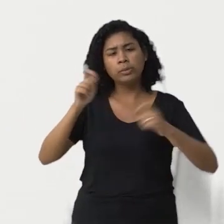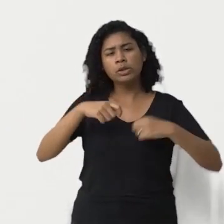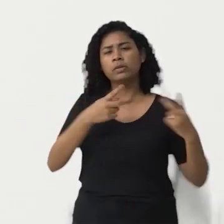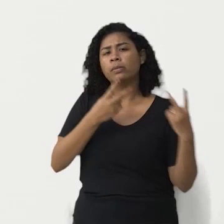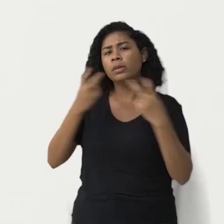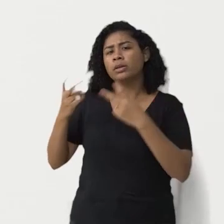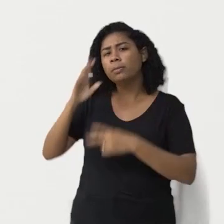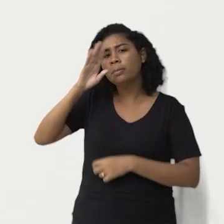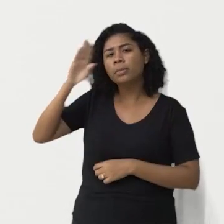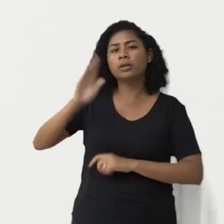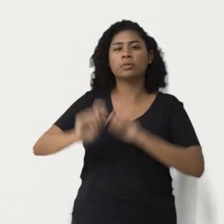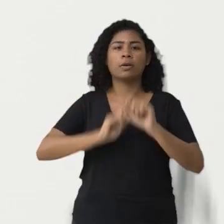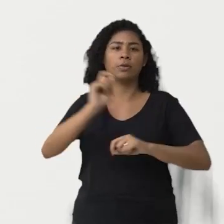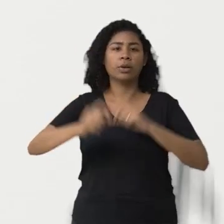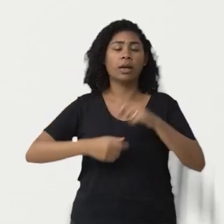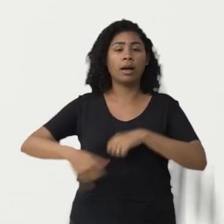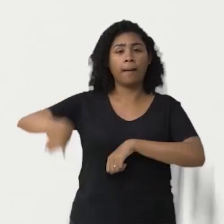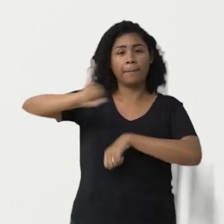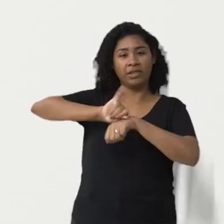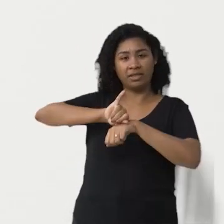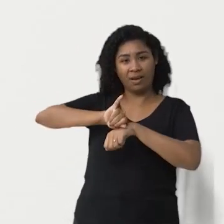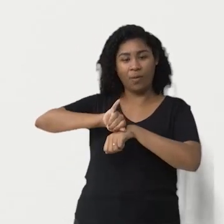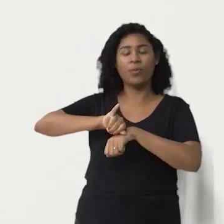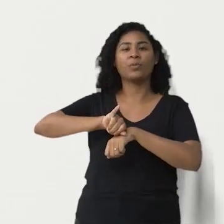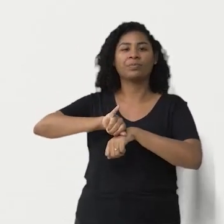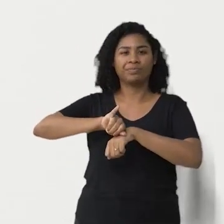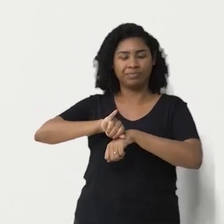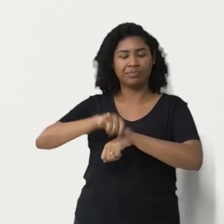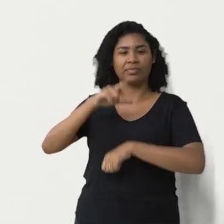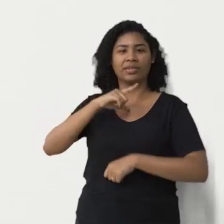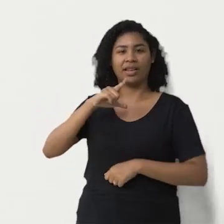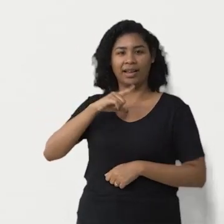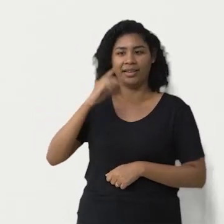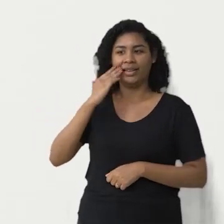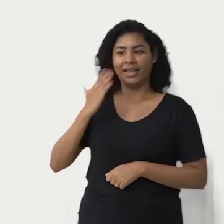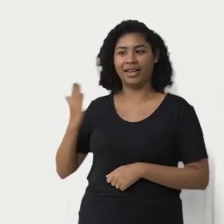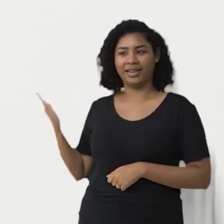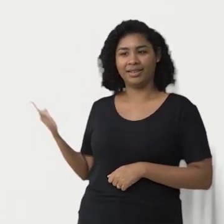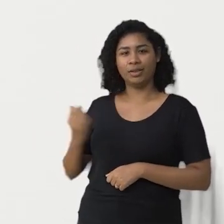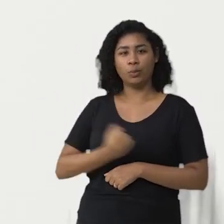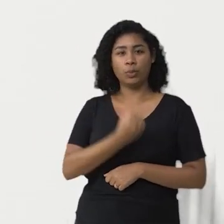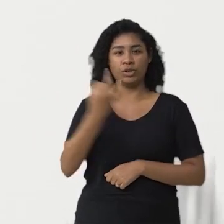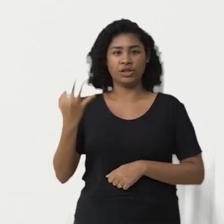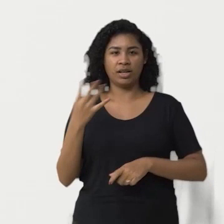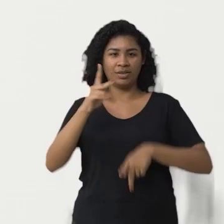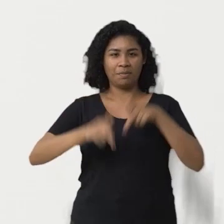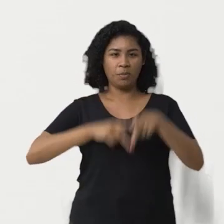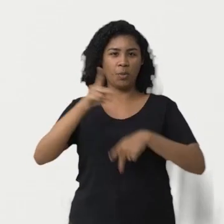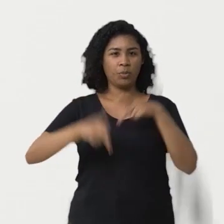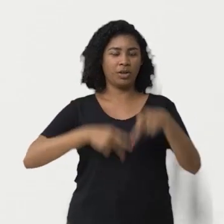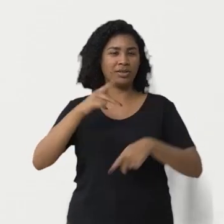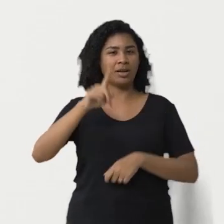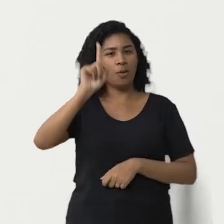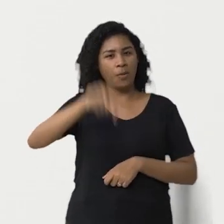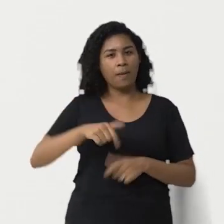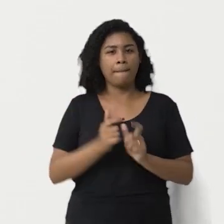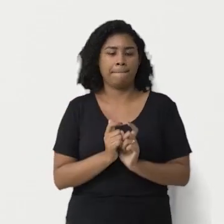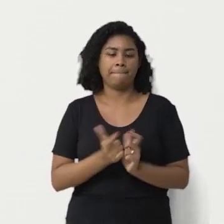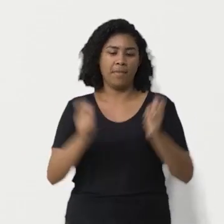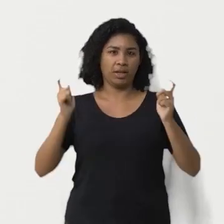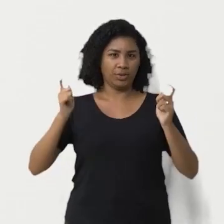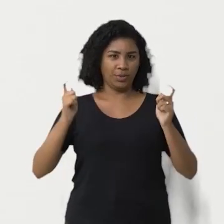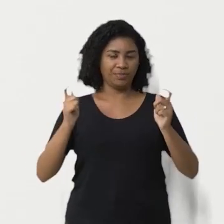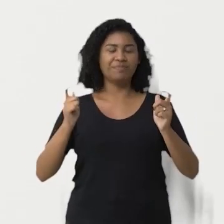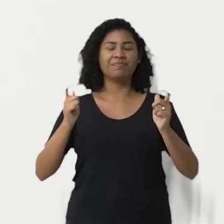principalmente as capitais, né, que tem aí essa densidade demográfica um pouco mais elevada,